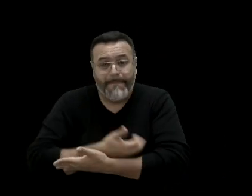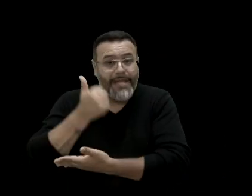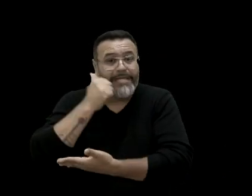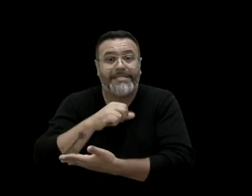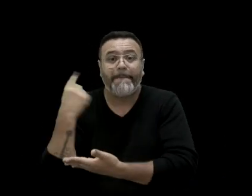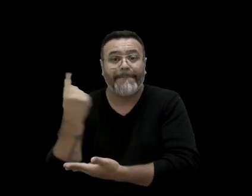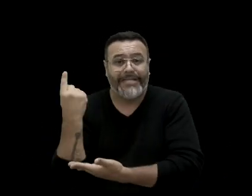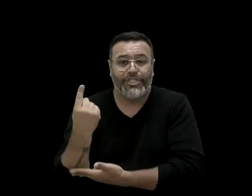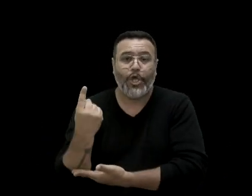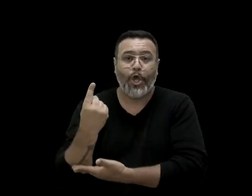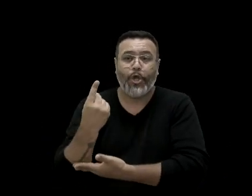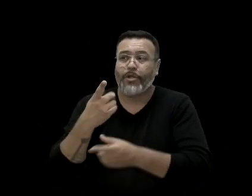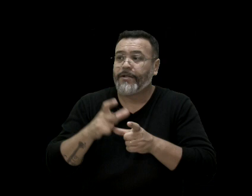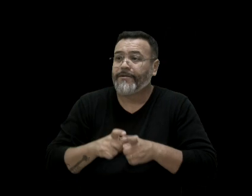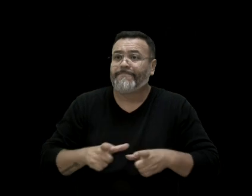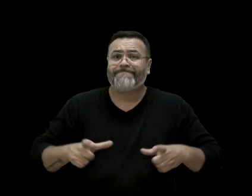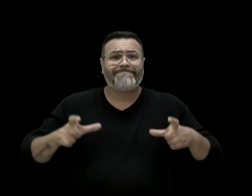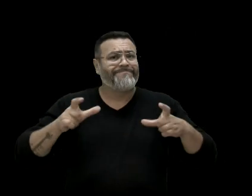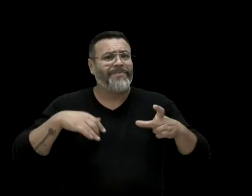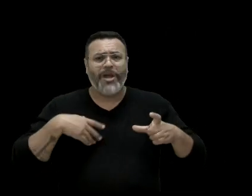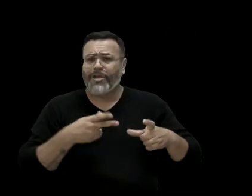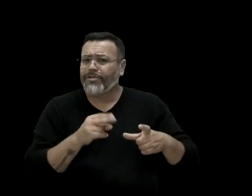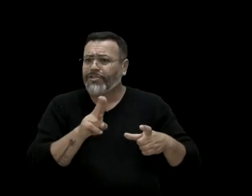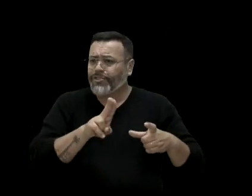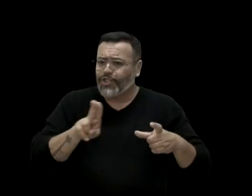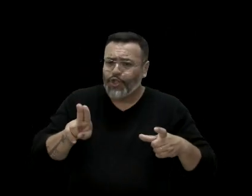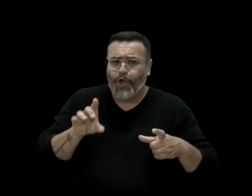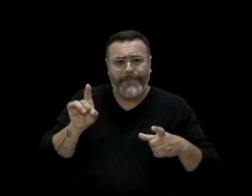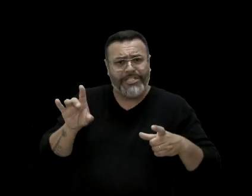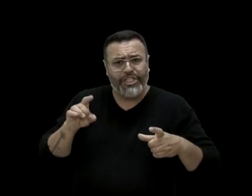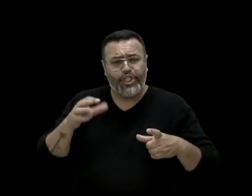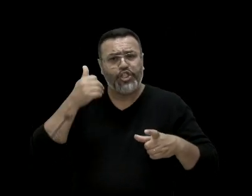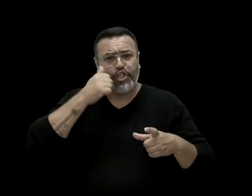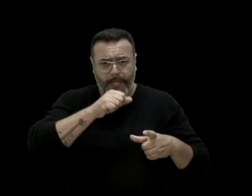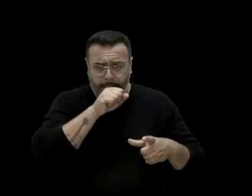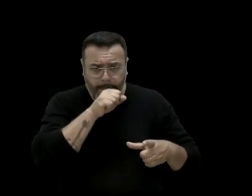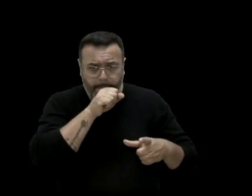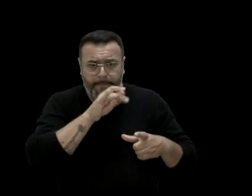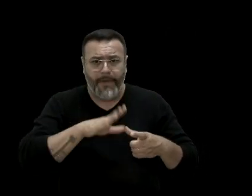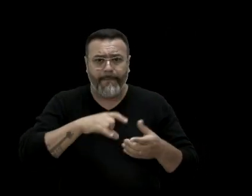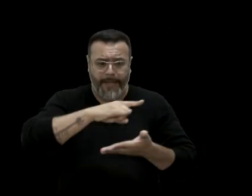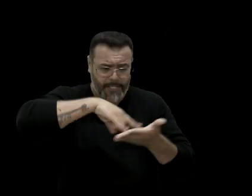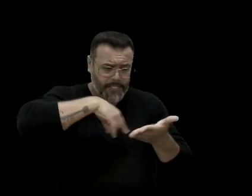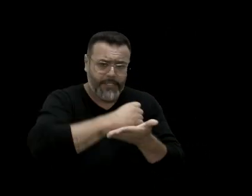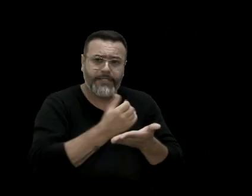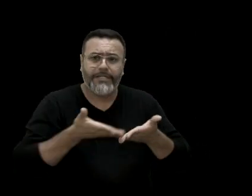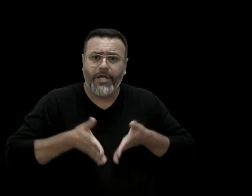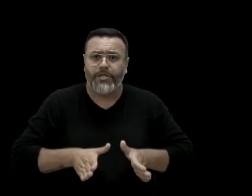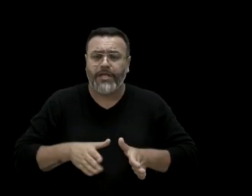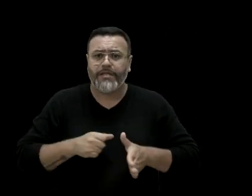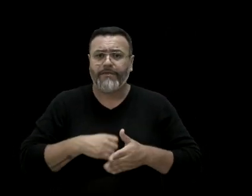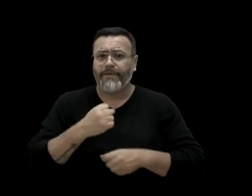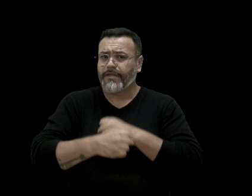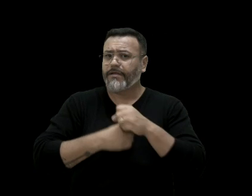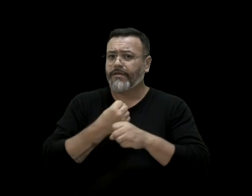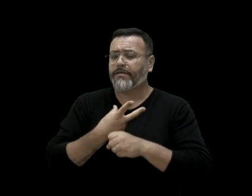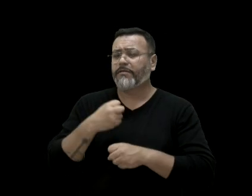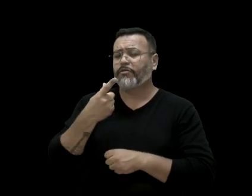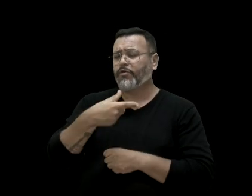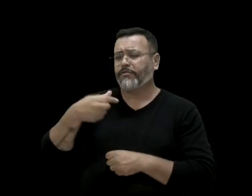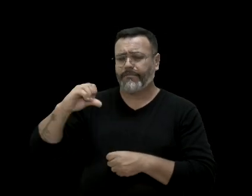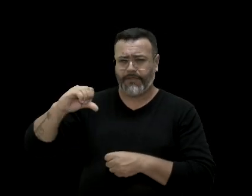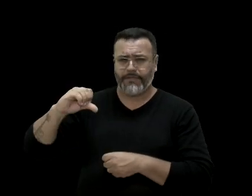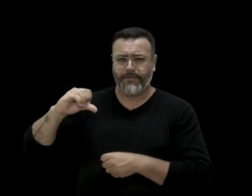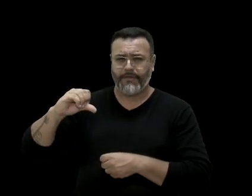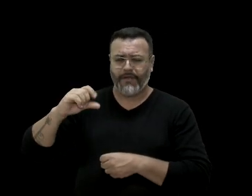de crianças com apenas o nome da mãe na certidão de nascimento desde 2019. Quando pensamos em Salvador e